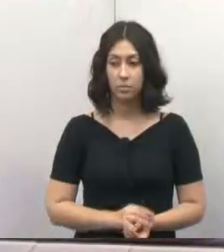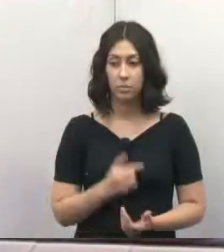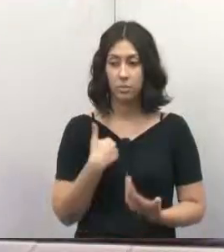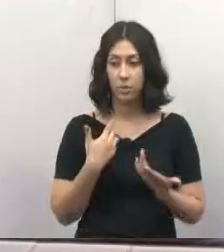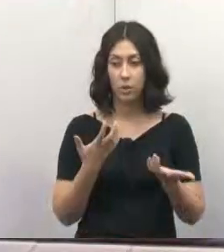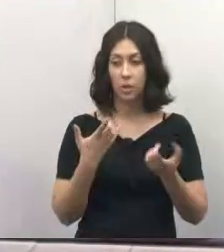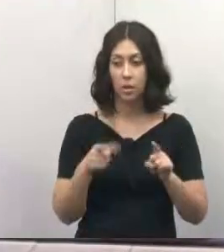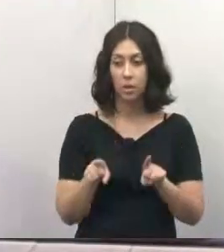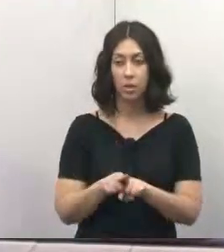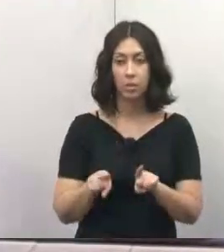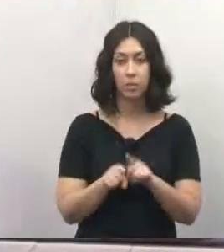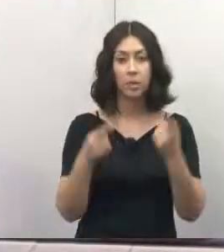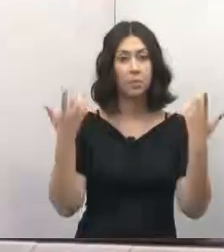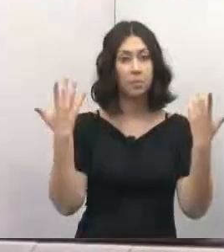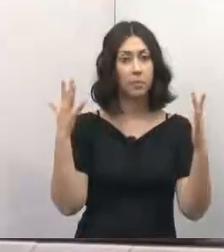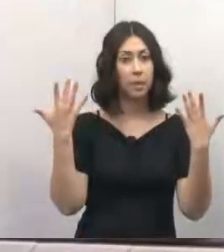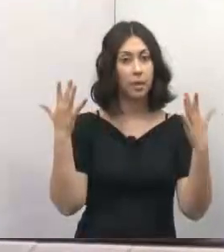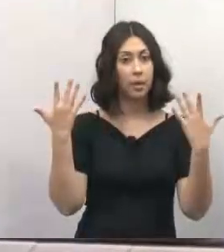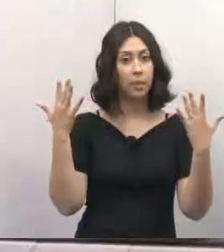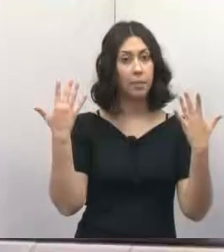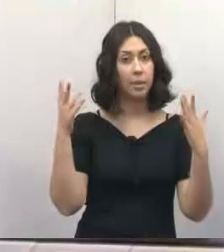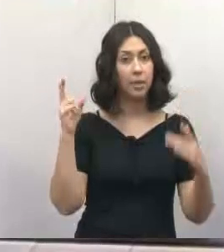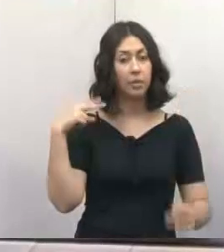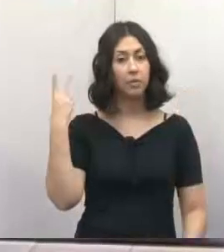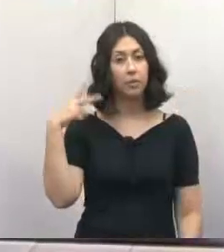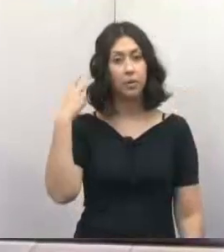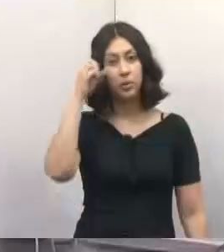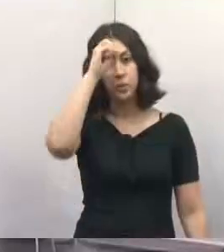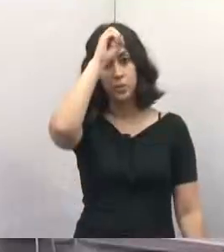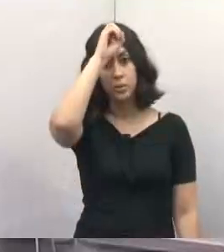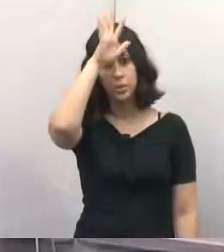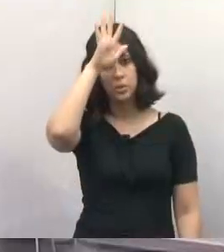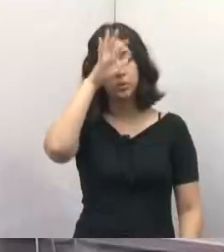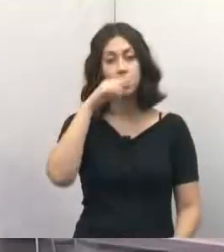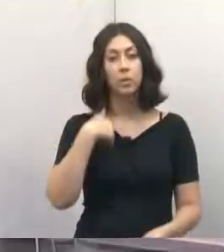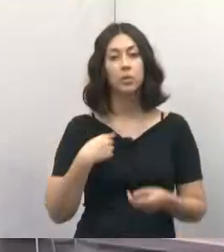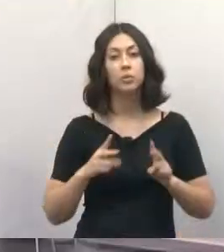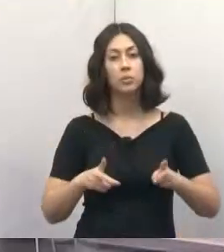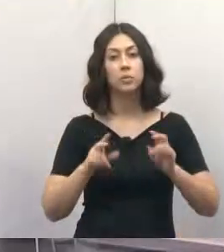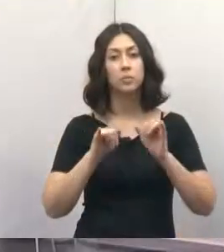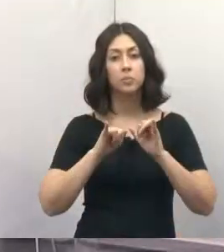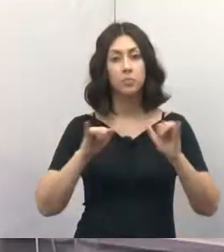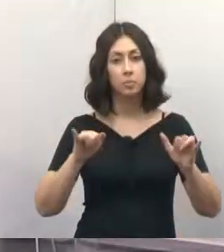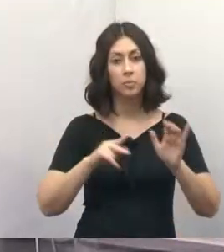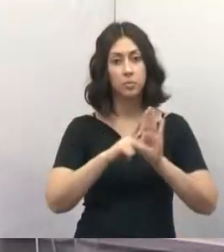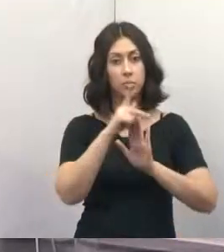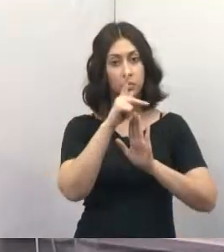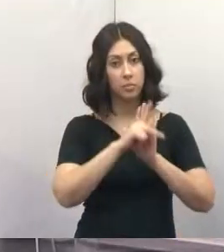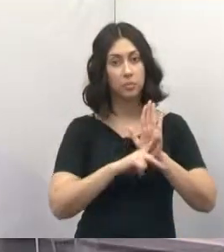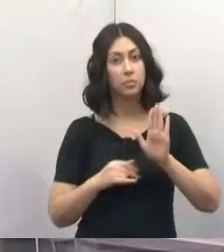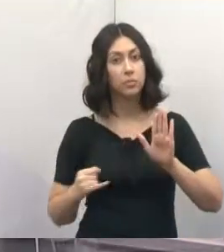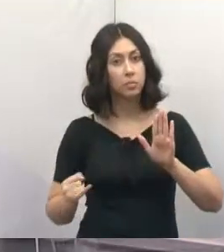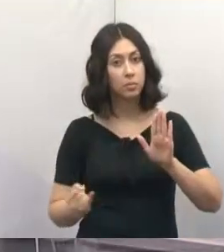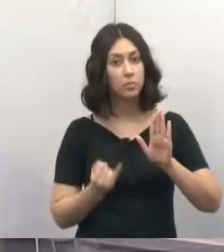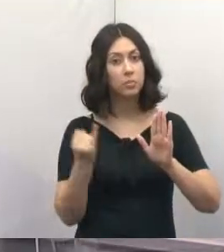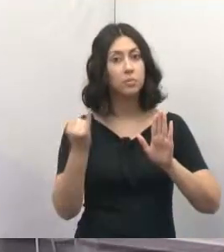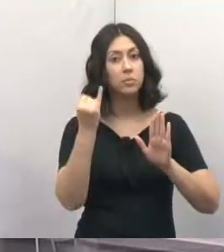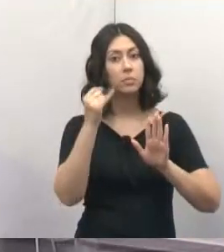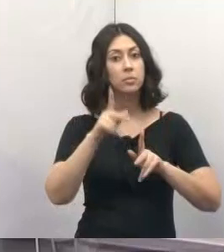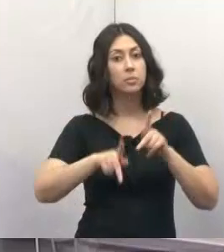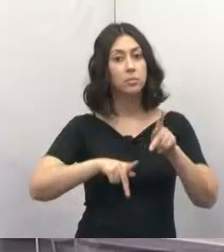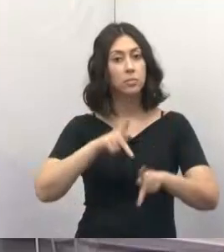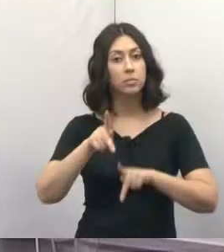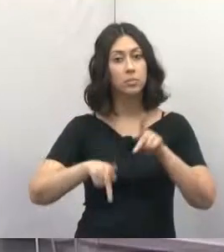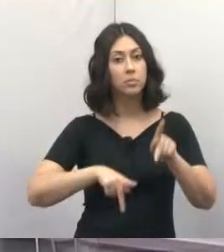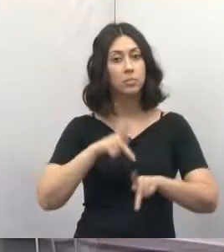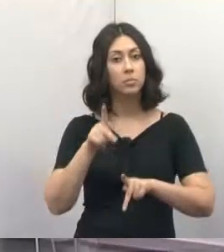Quero também aqui parabenizar o vereador Rodrigo, né, pelo projeto. Como eu sempre falo, acho que projetos assim, que é importante para o povo e para a